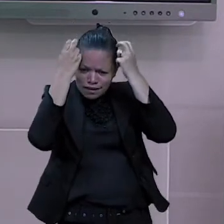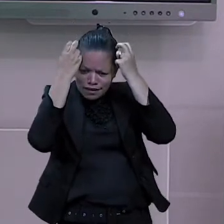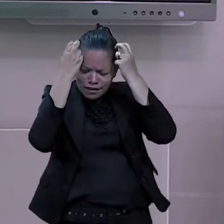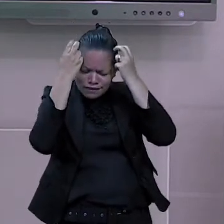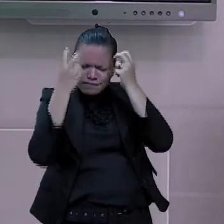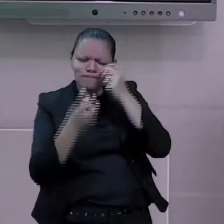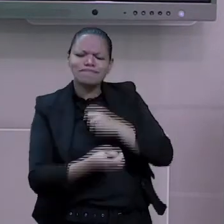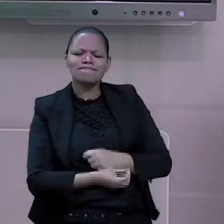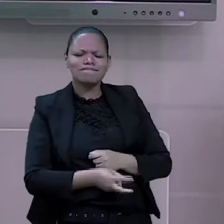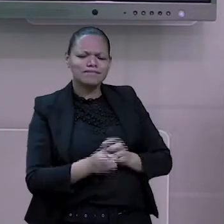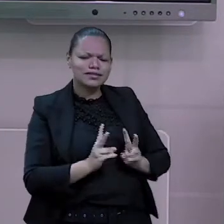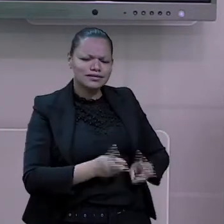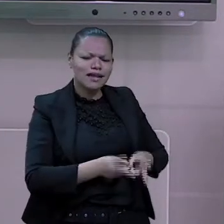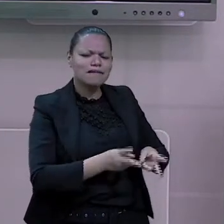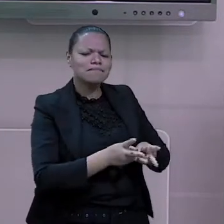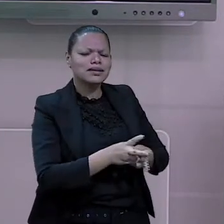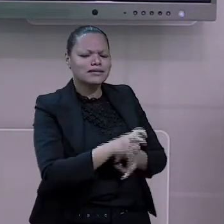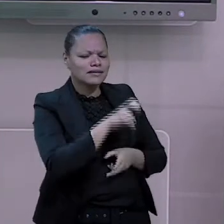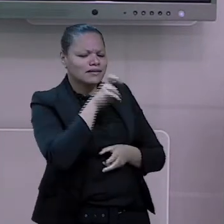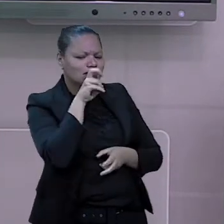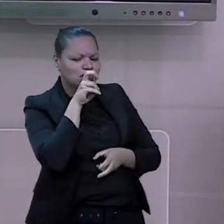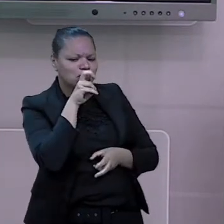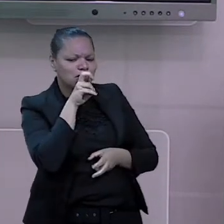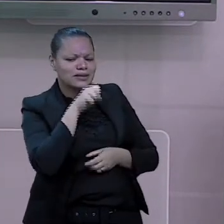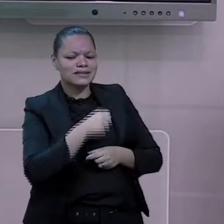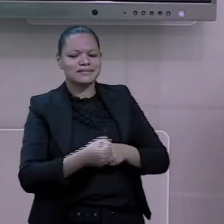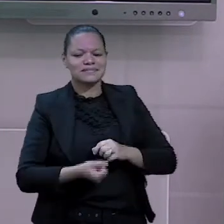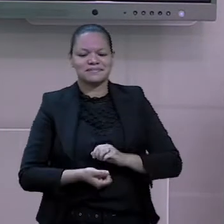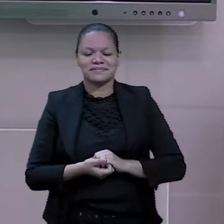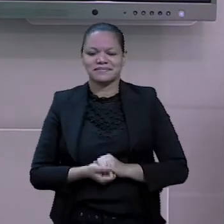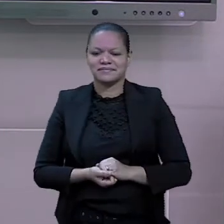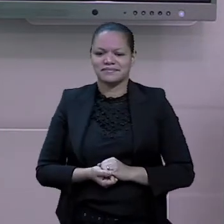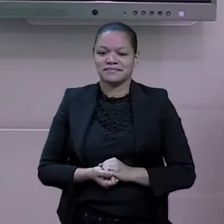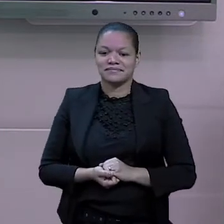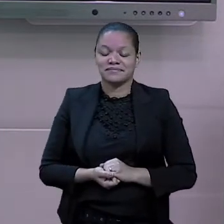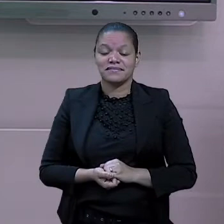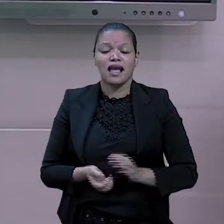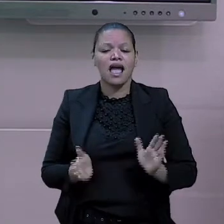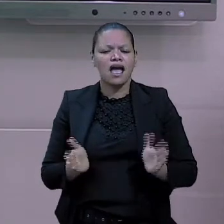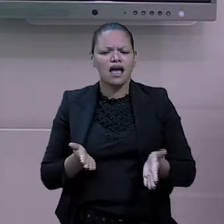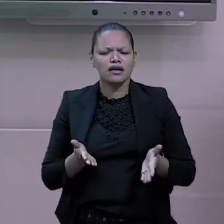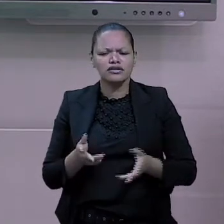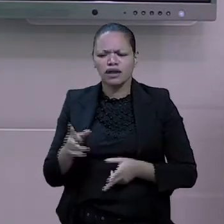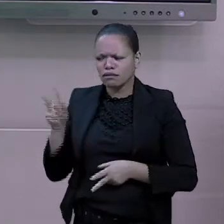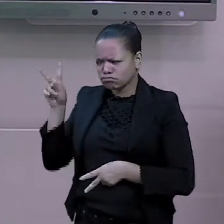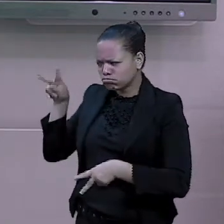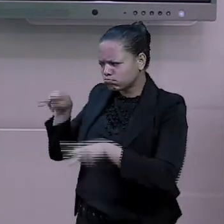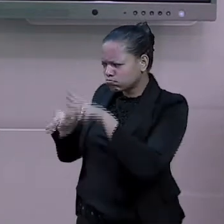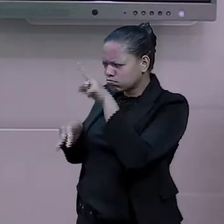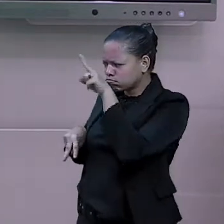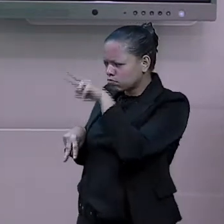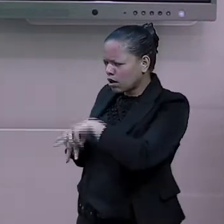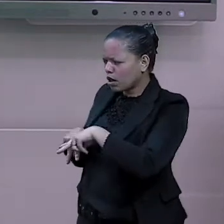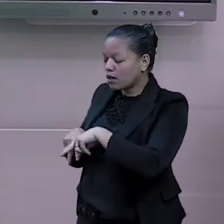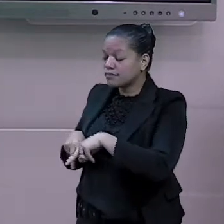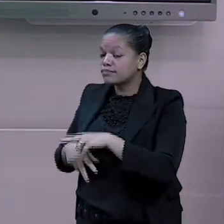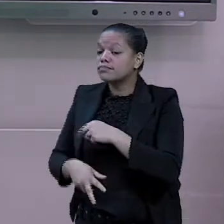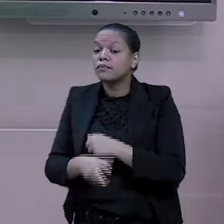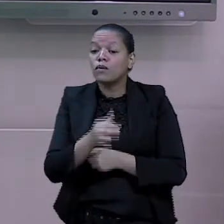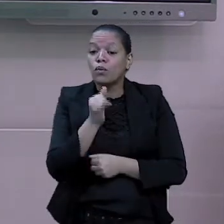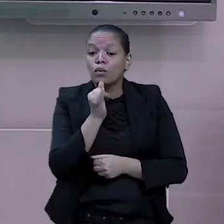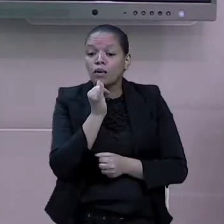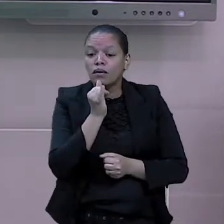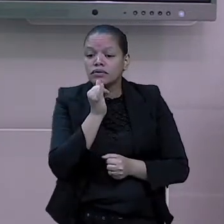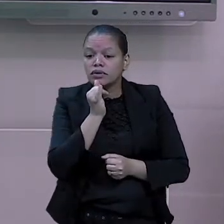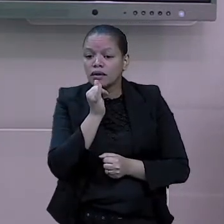com a bola de futebol. Veja que nós lemos aqui o exemplo da nossa tirinha.